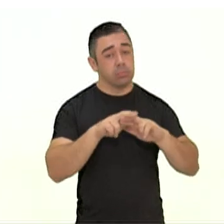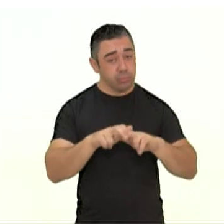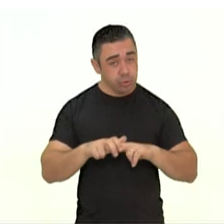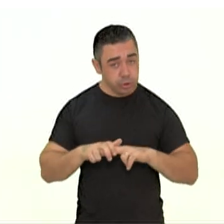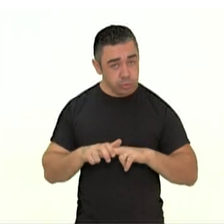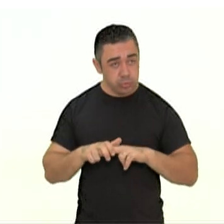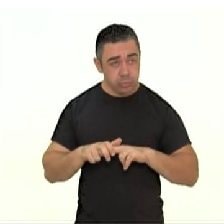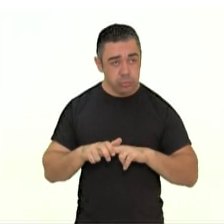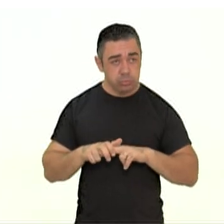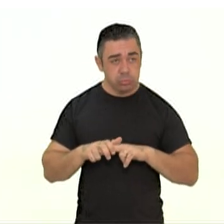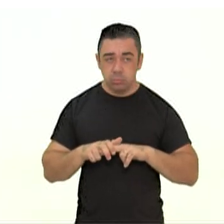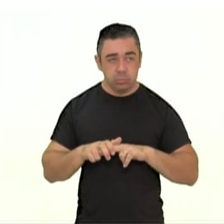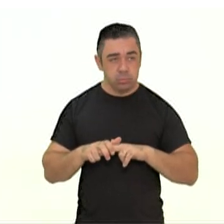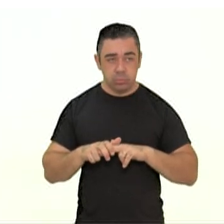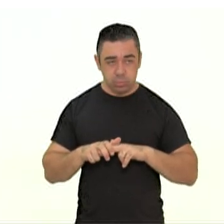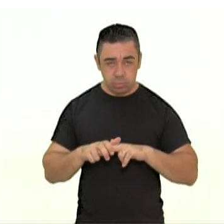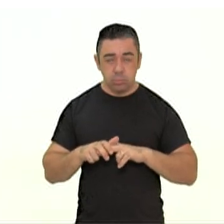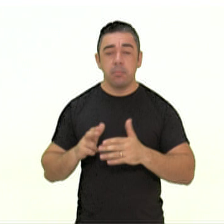isso